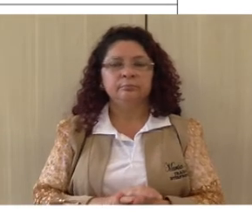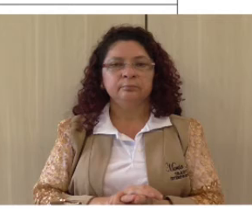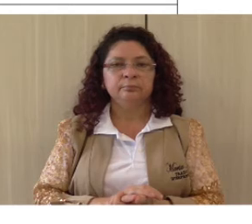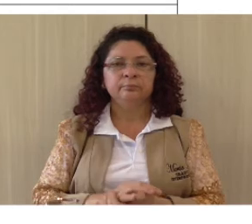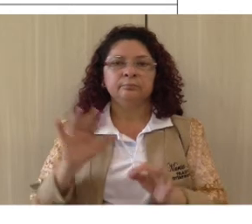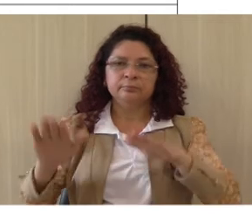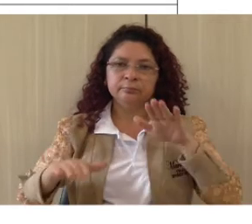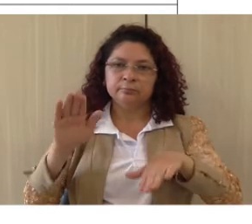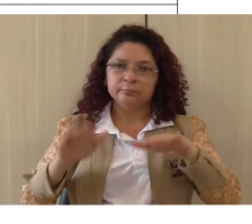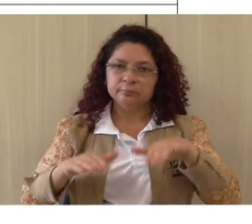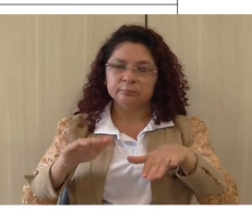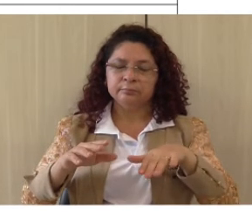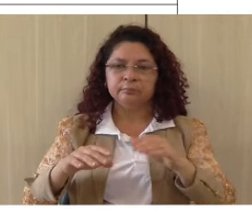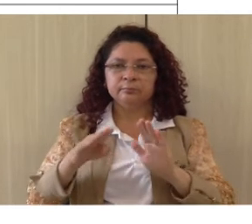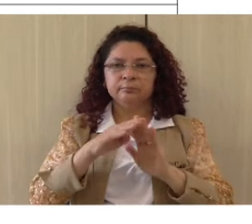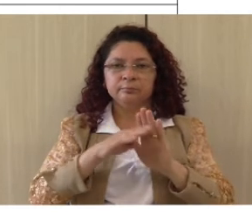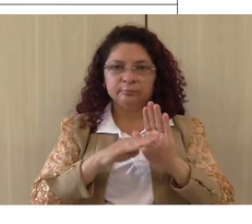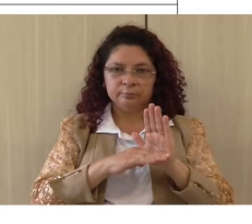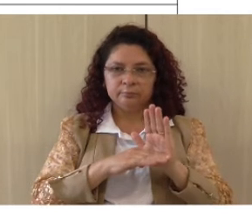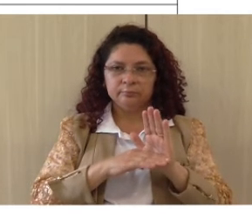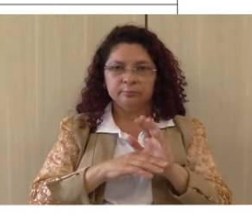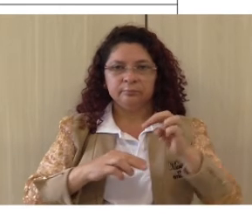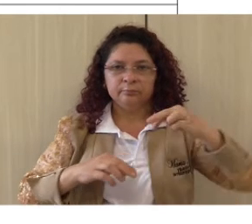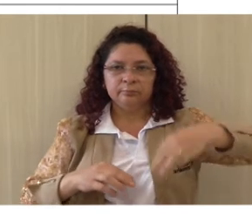será calculada a partir da seguinte fórmula: